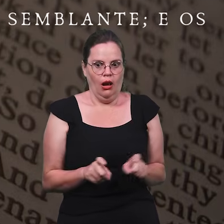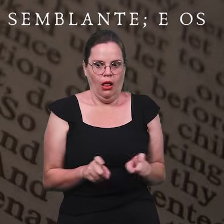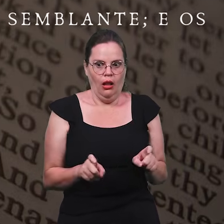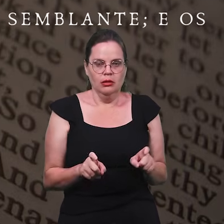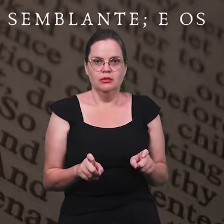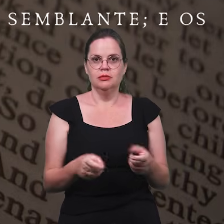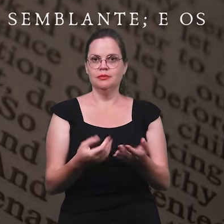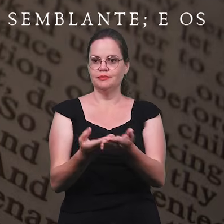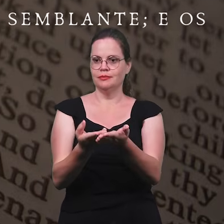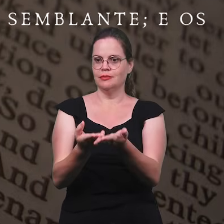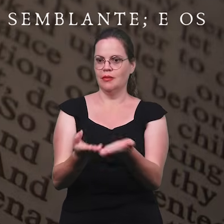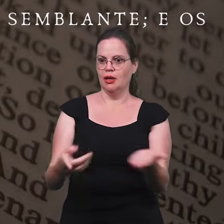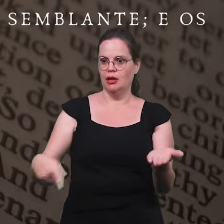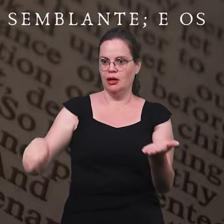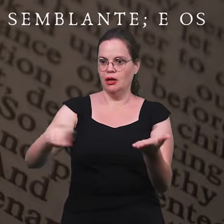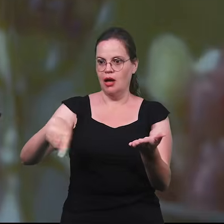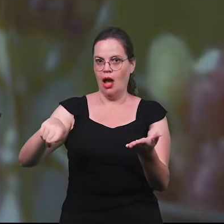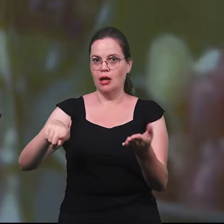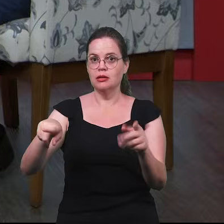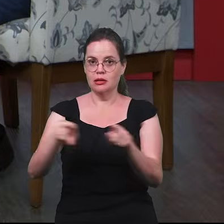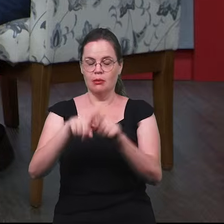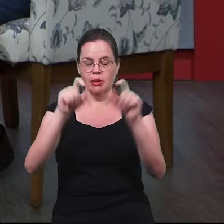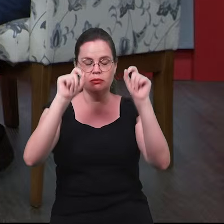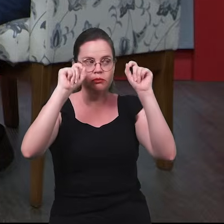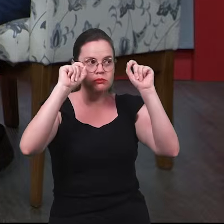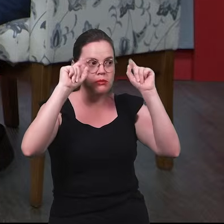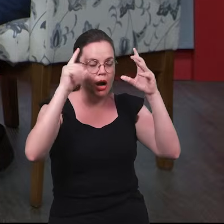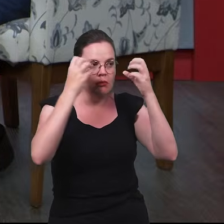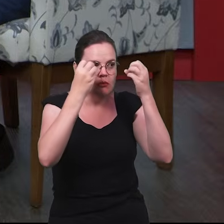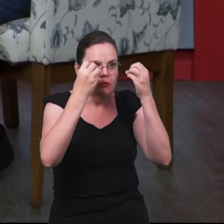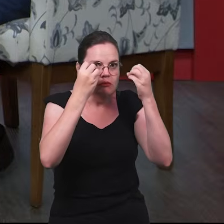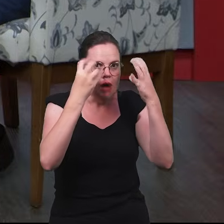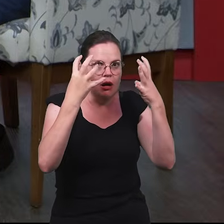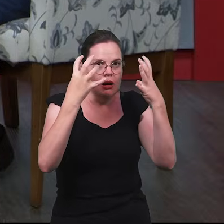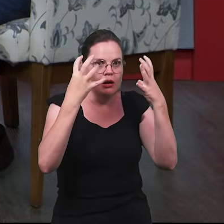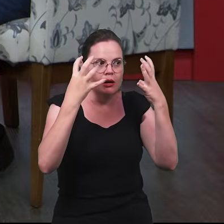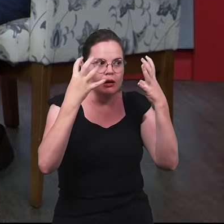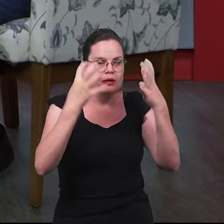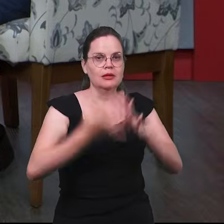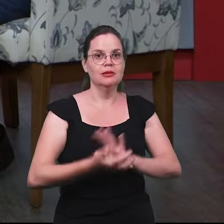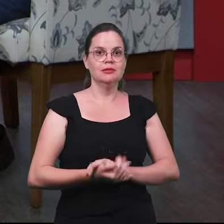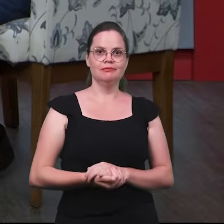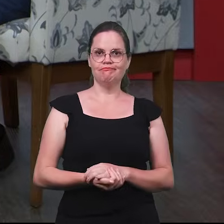estavam sobressaltados. Que texto, hein?